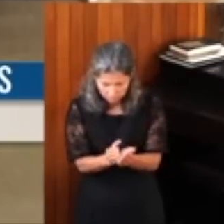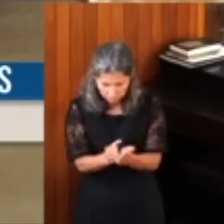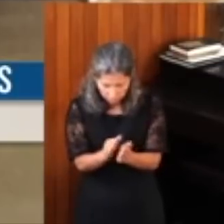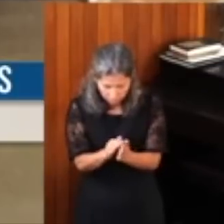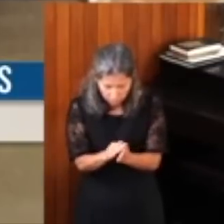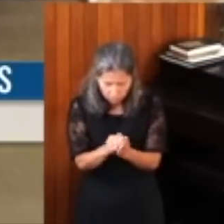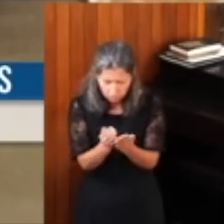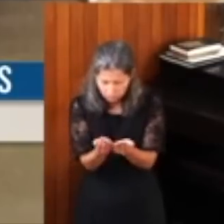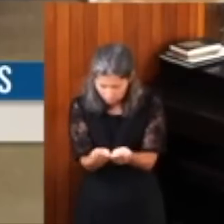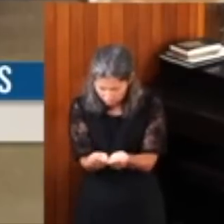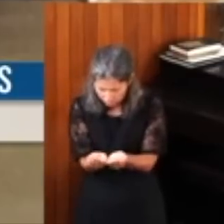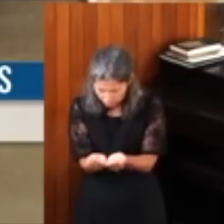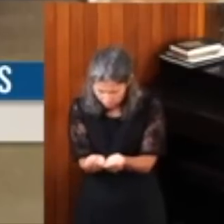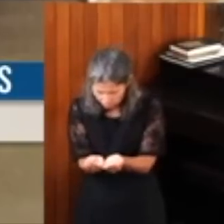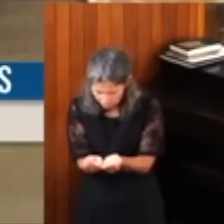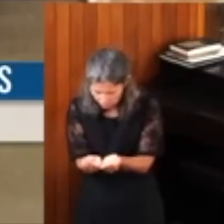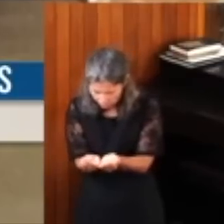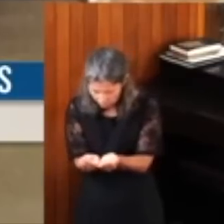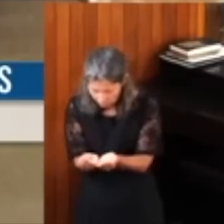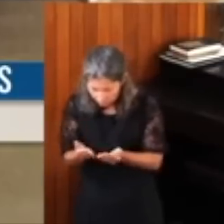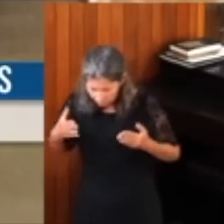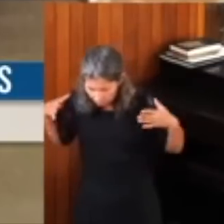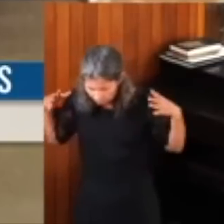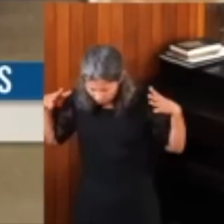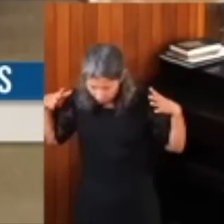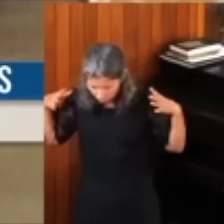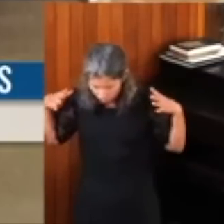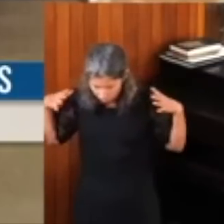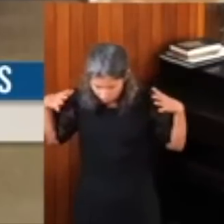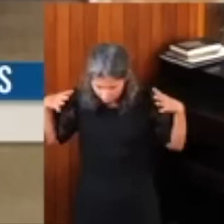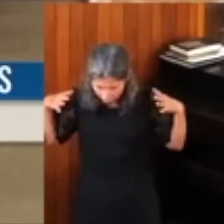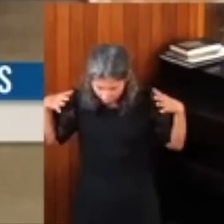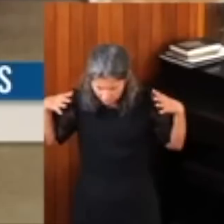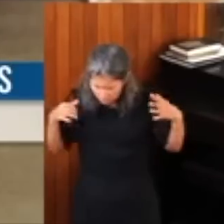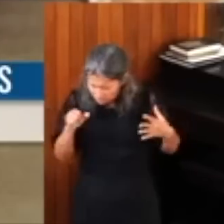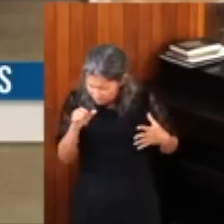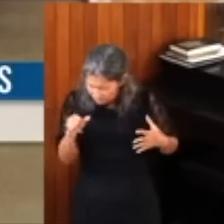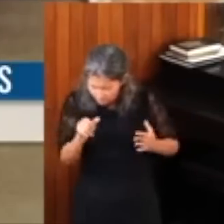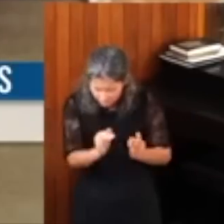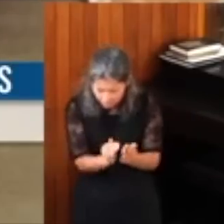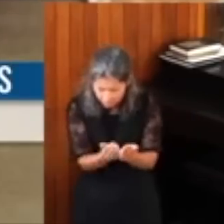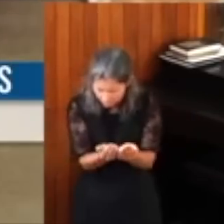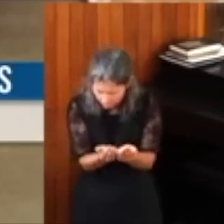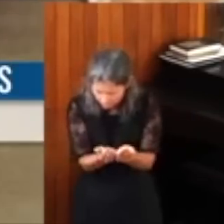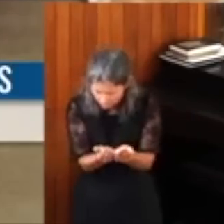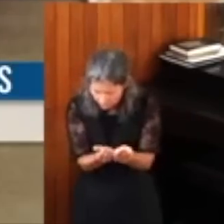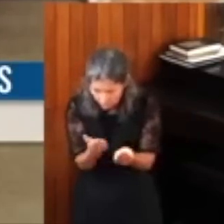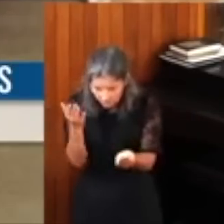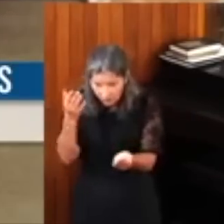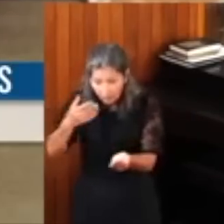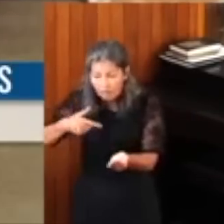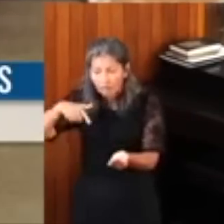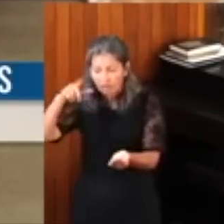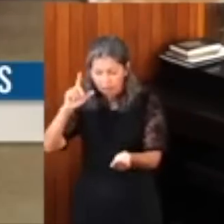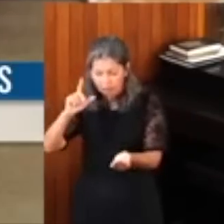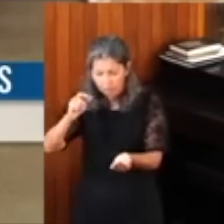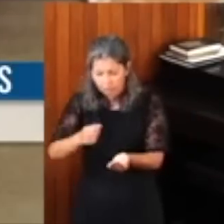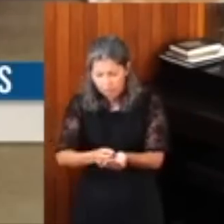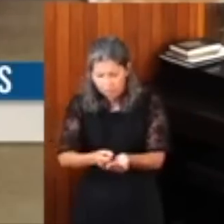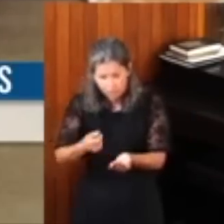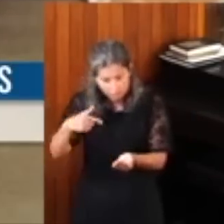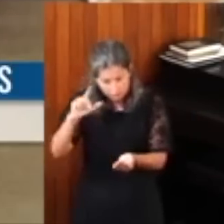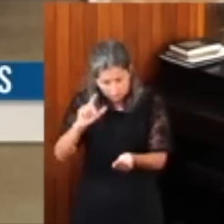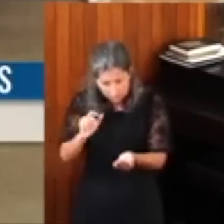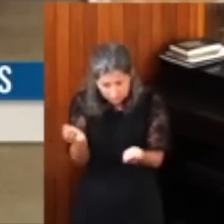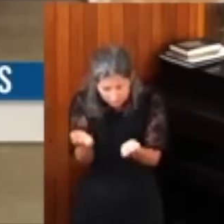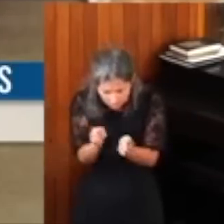mão. Se é um livro aberto, é porque ele estava fechado antes. Qual é o único livro na Bíblia do qual se